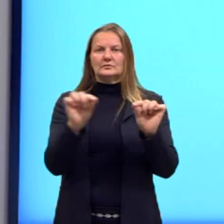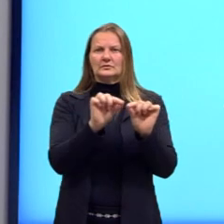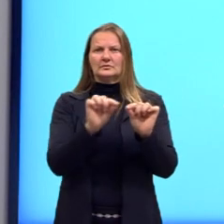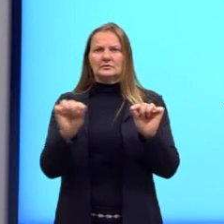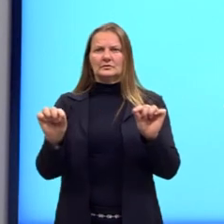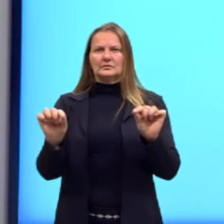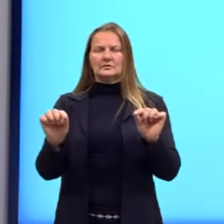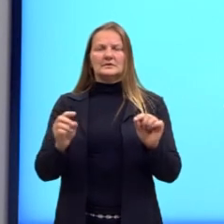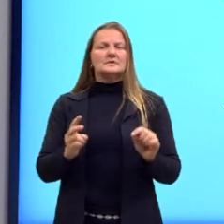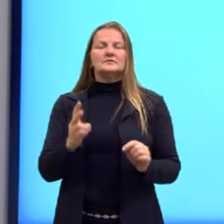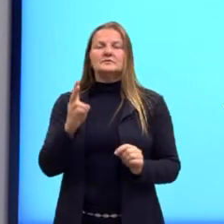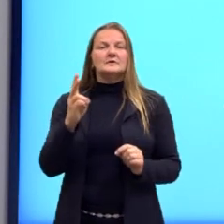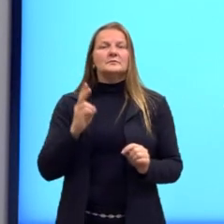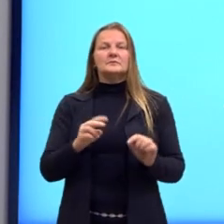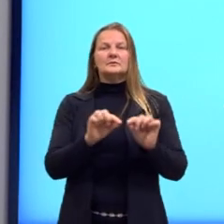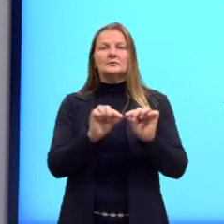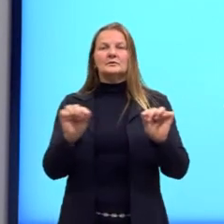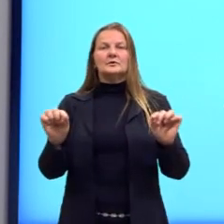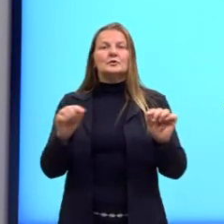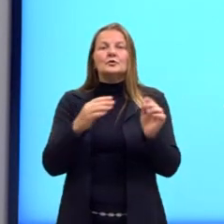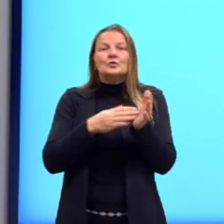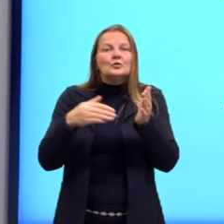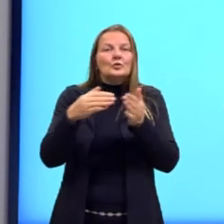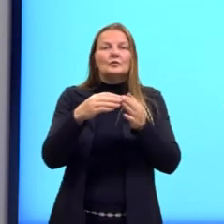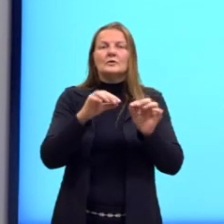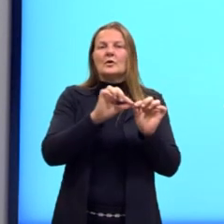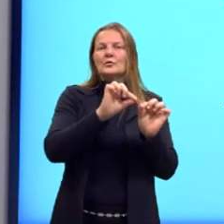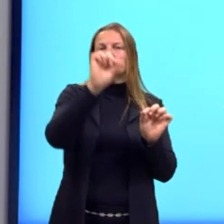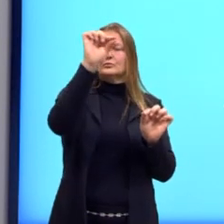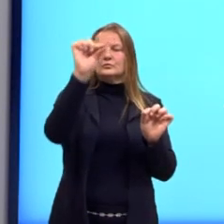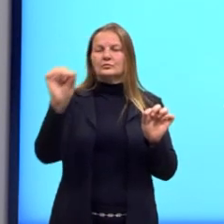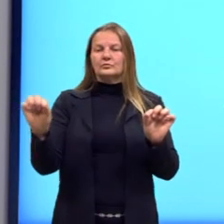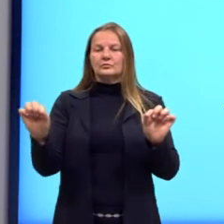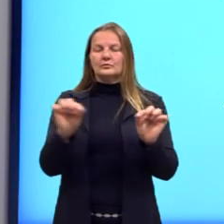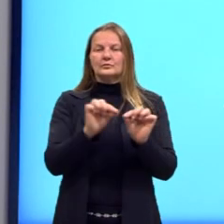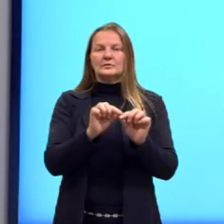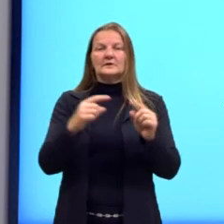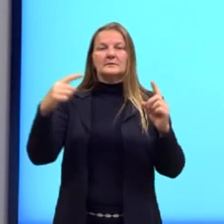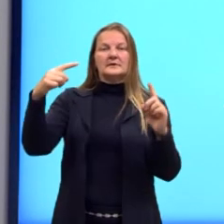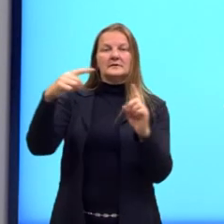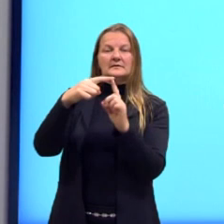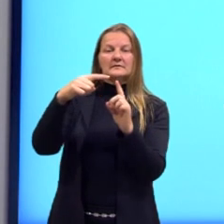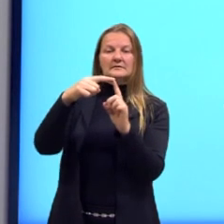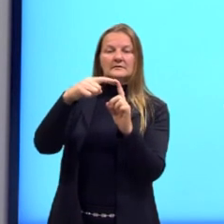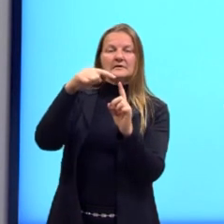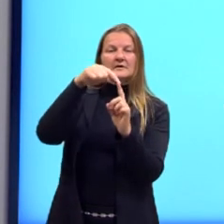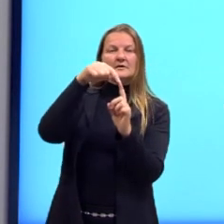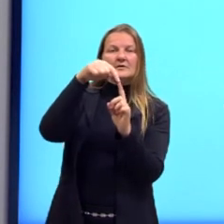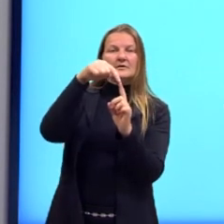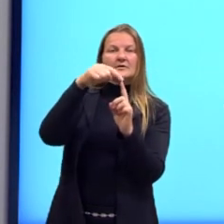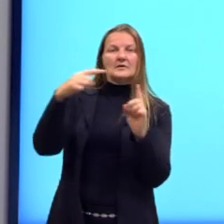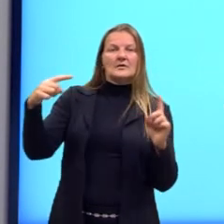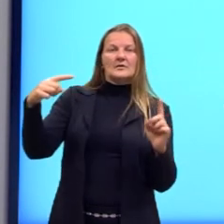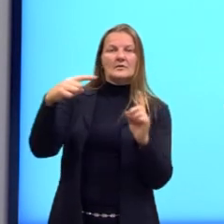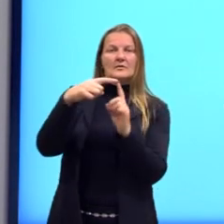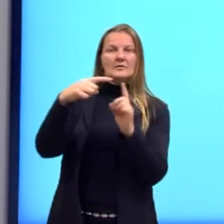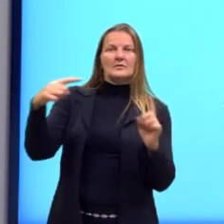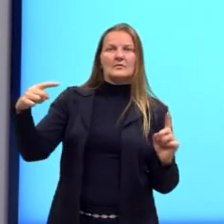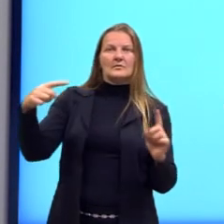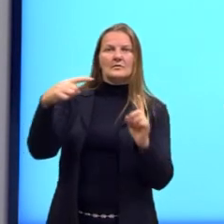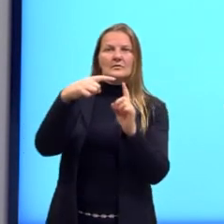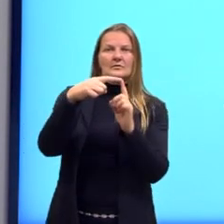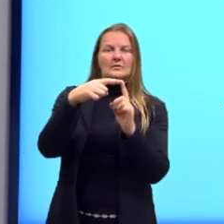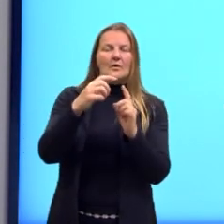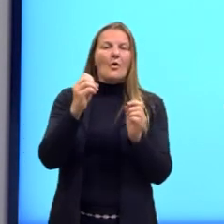todo o contorno do polígono nós temos Então os vértices os vértices são justamente os